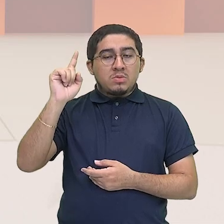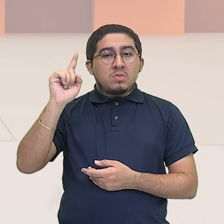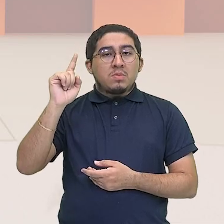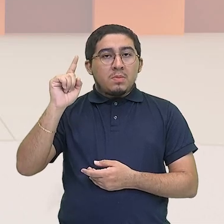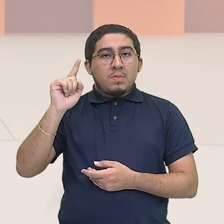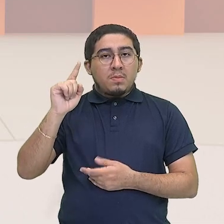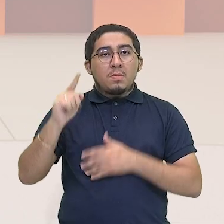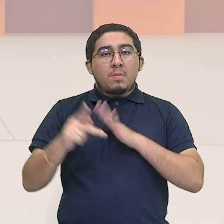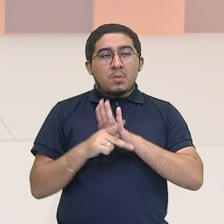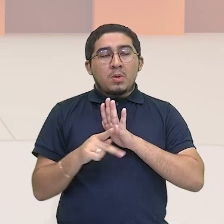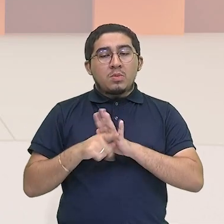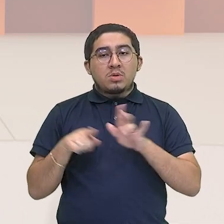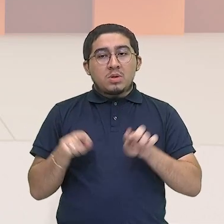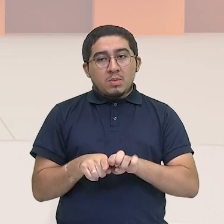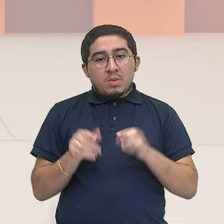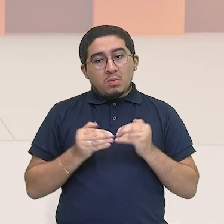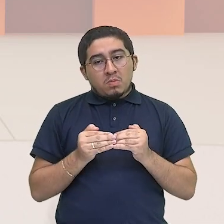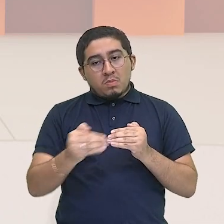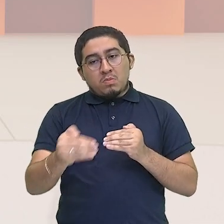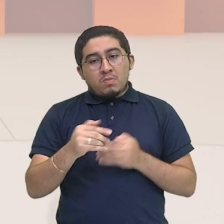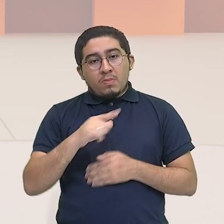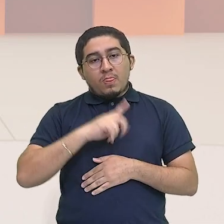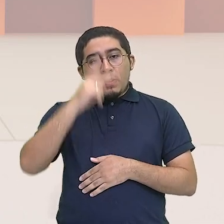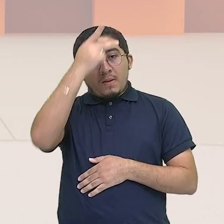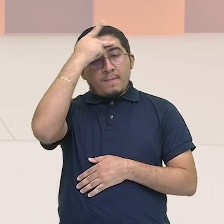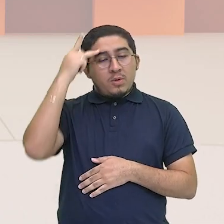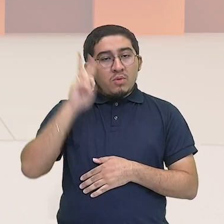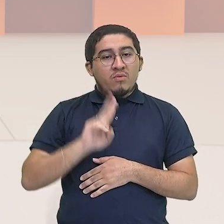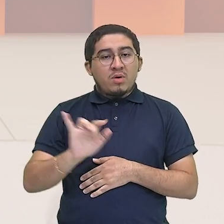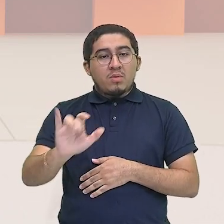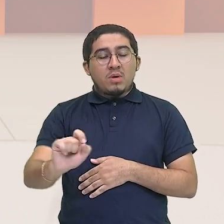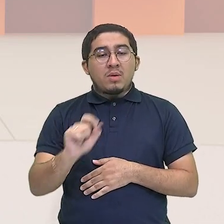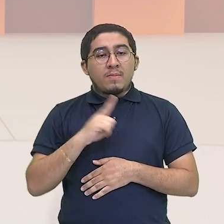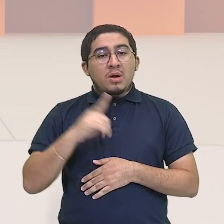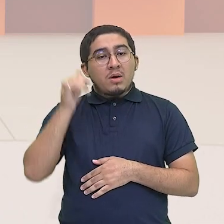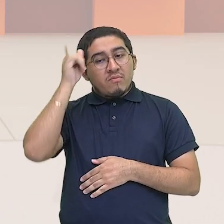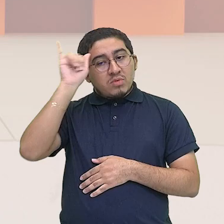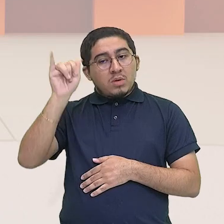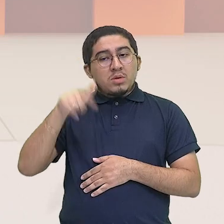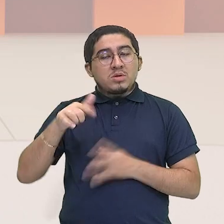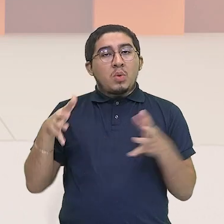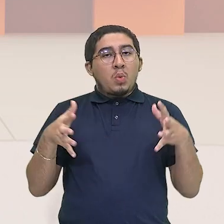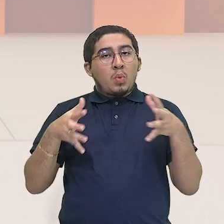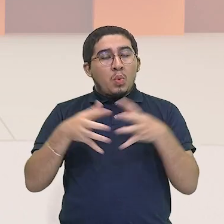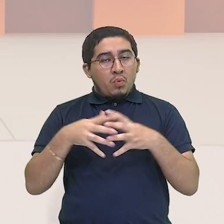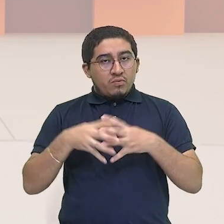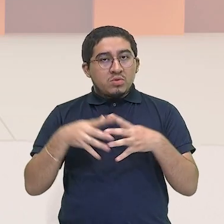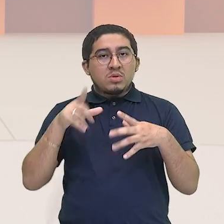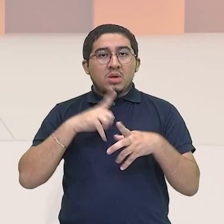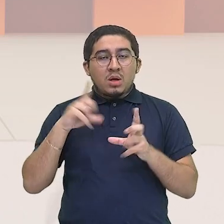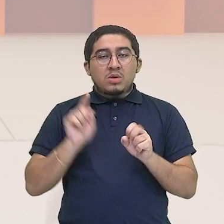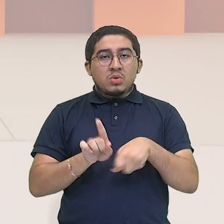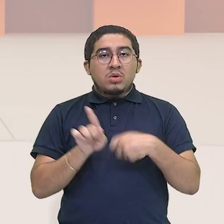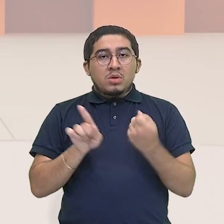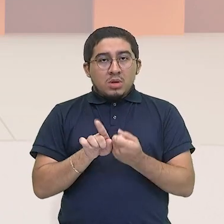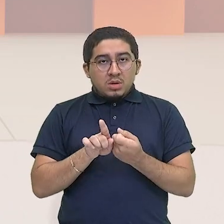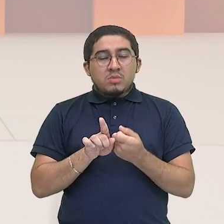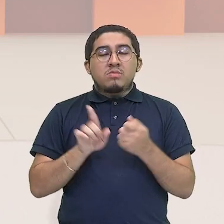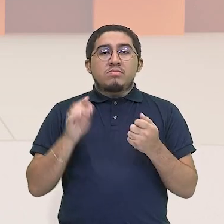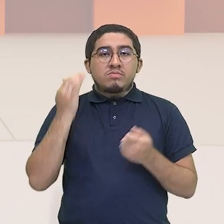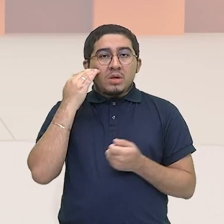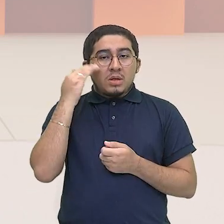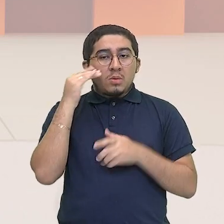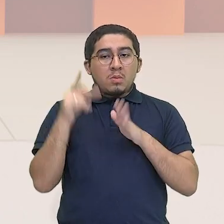partir daí vai, então, levar essas pessoas para que não haja esse conflito, né, que existe na sociedade, de acordo aí